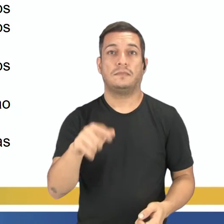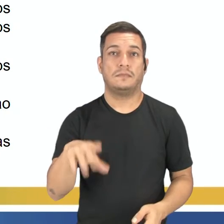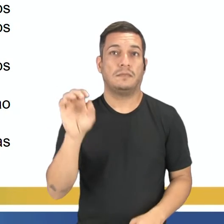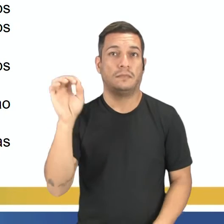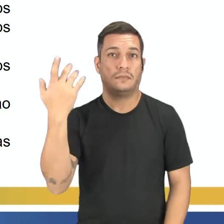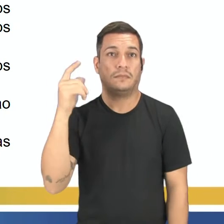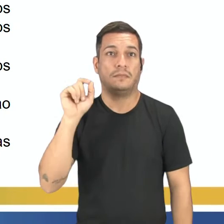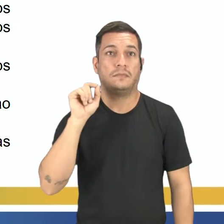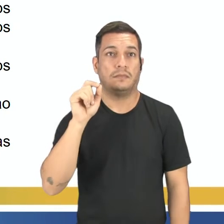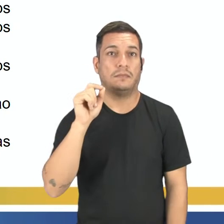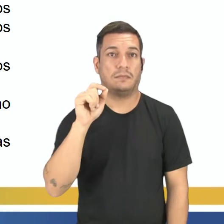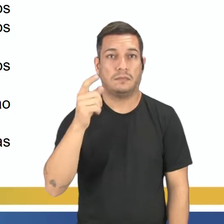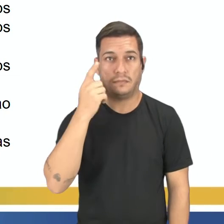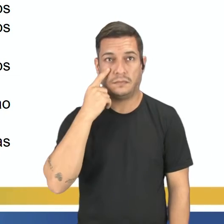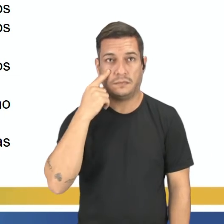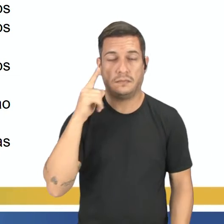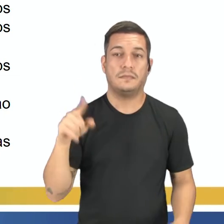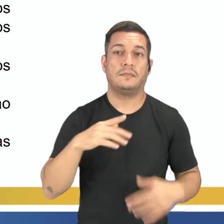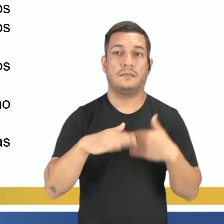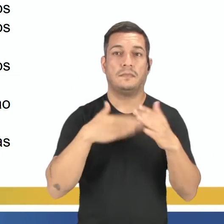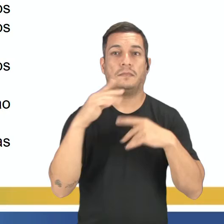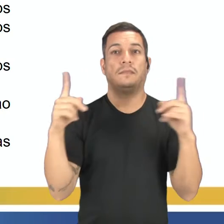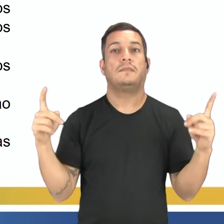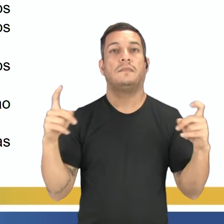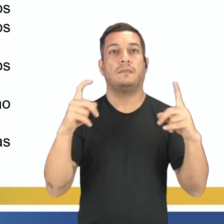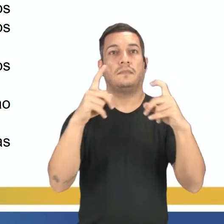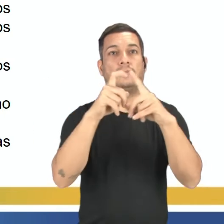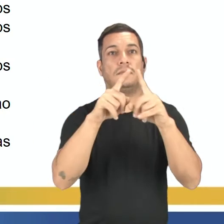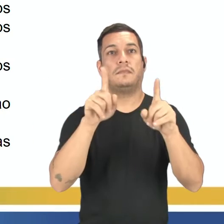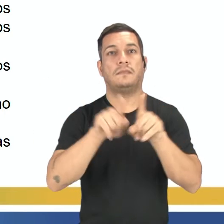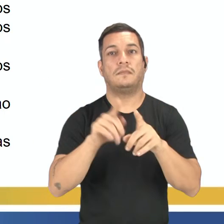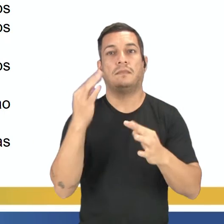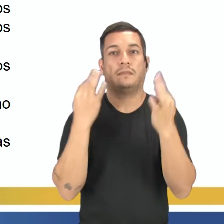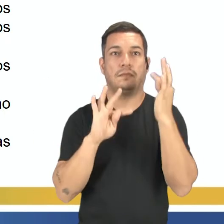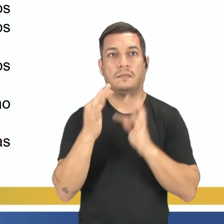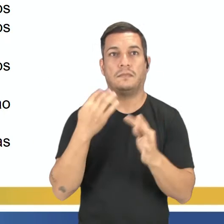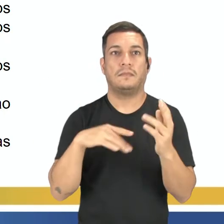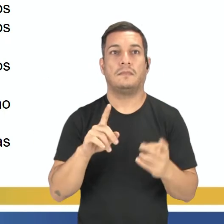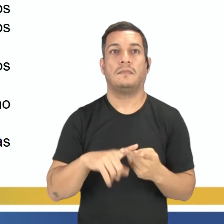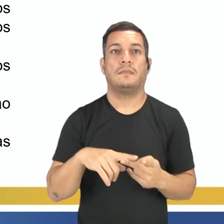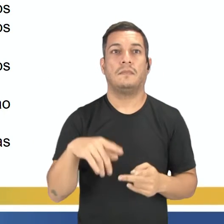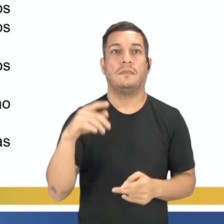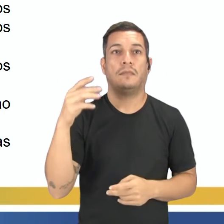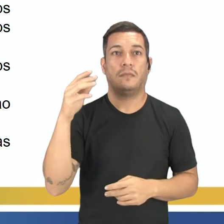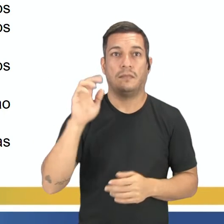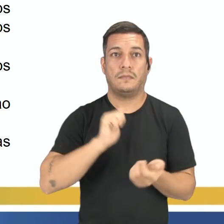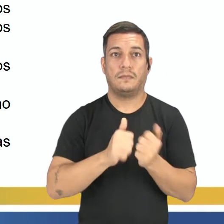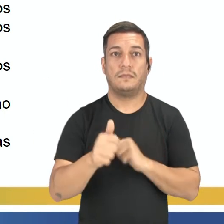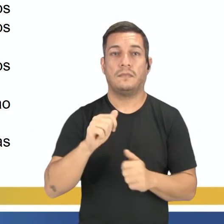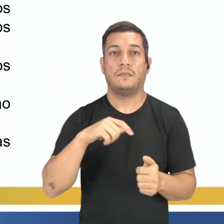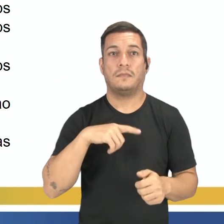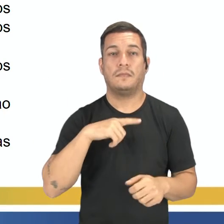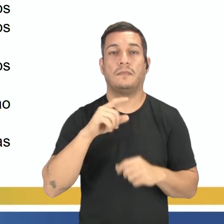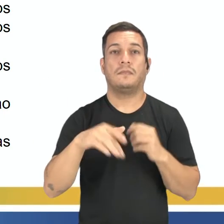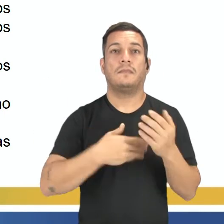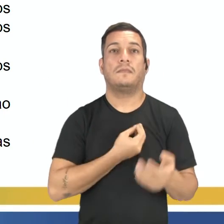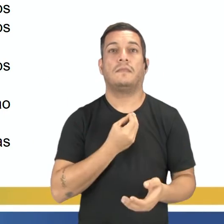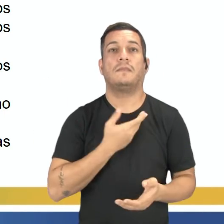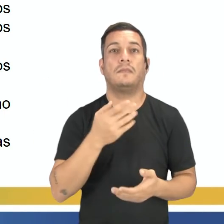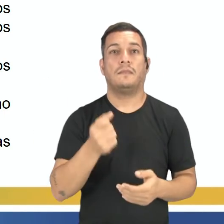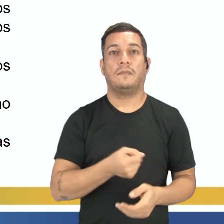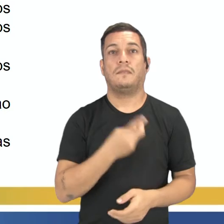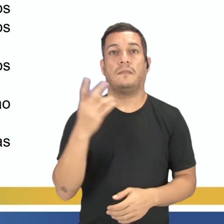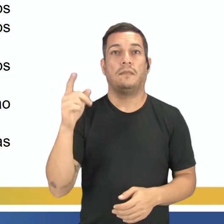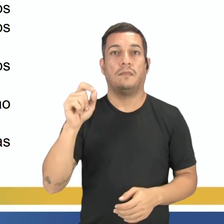são fenômenos que são assentados no desenvolvimento científico e tecnológico. Terceiro, o esporte passou a envolver